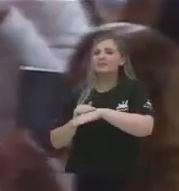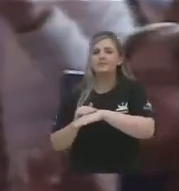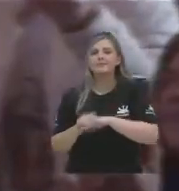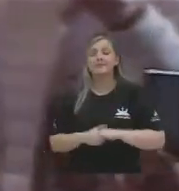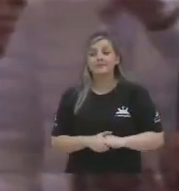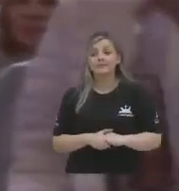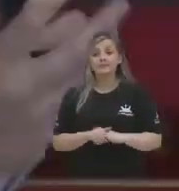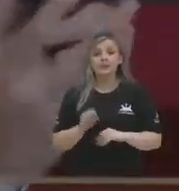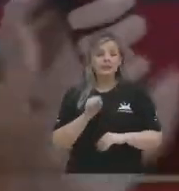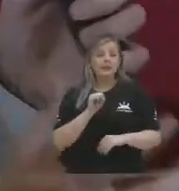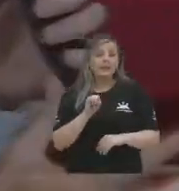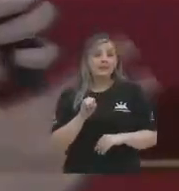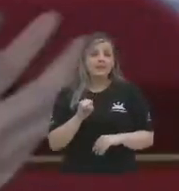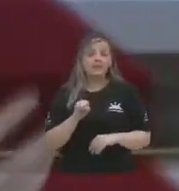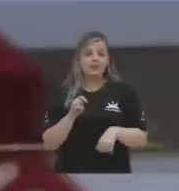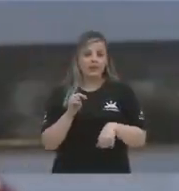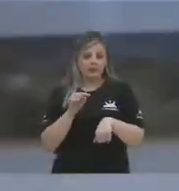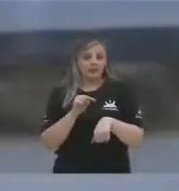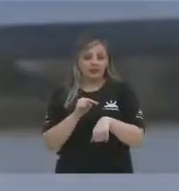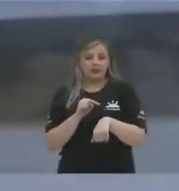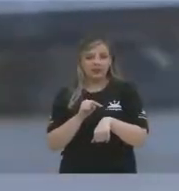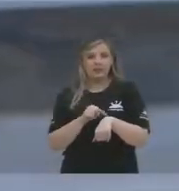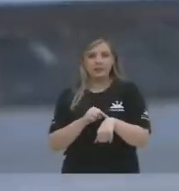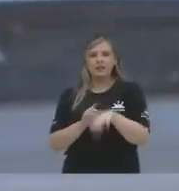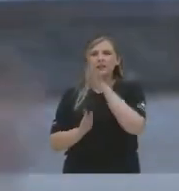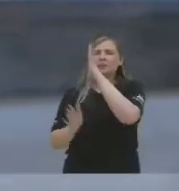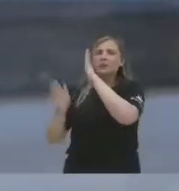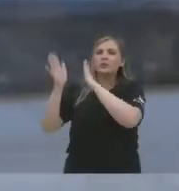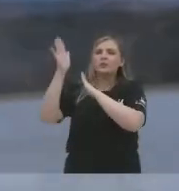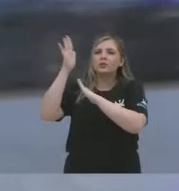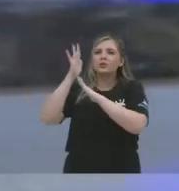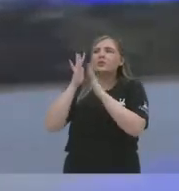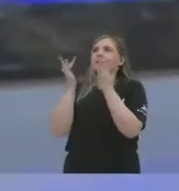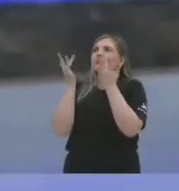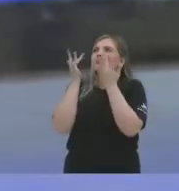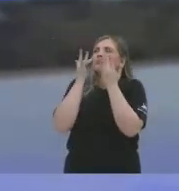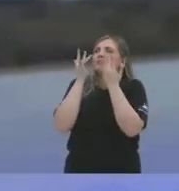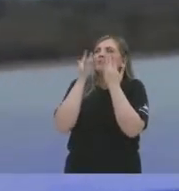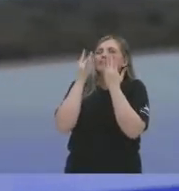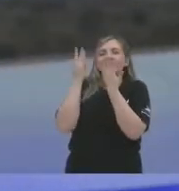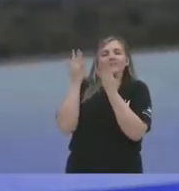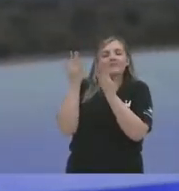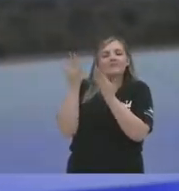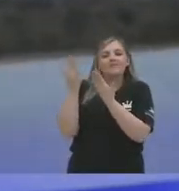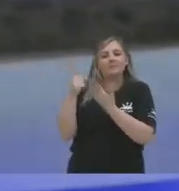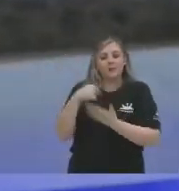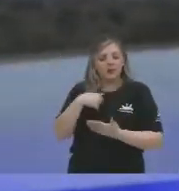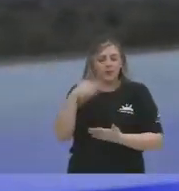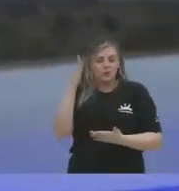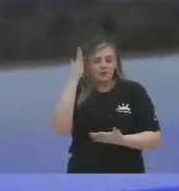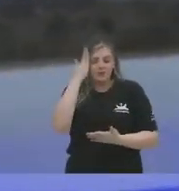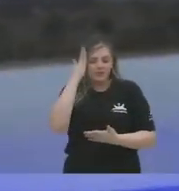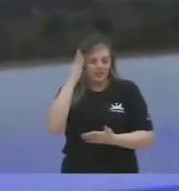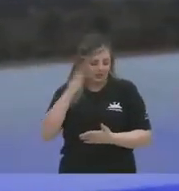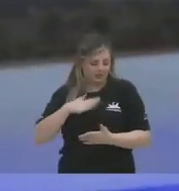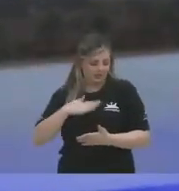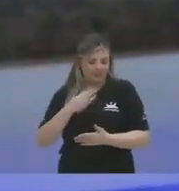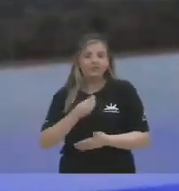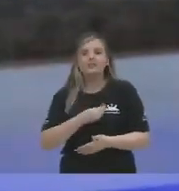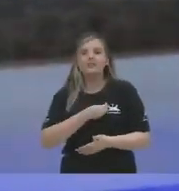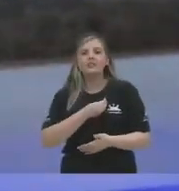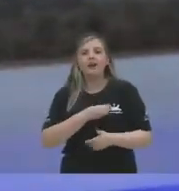arranjar um tempo de te ouvir e te escutar, Eu sei que a minha